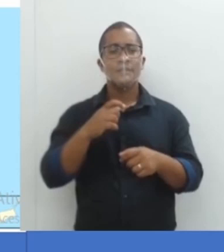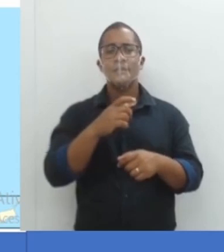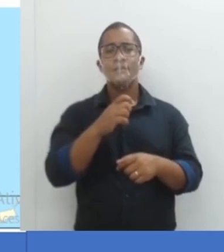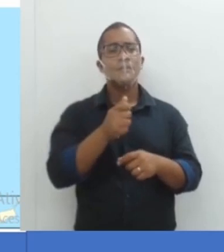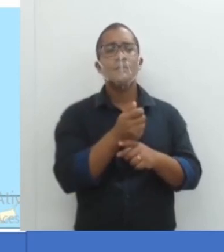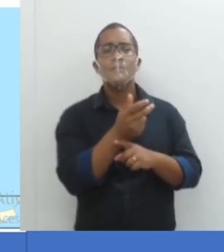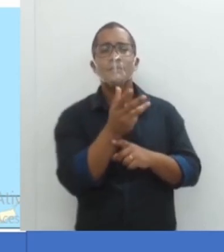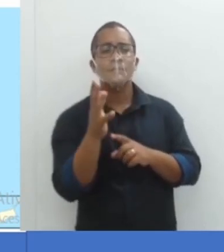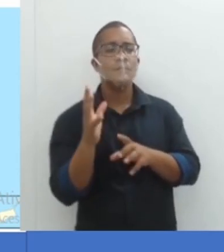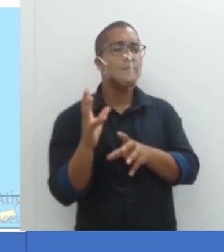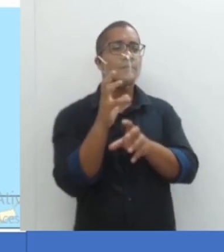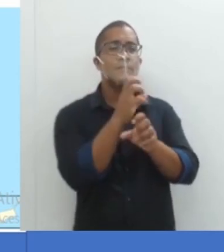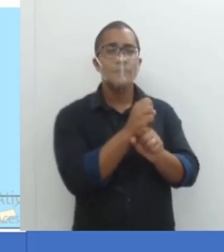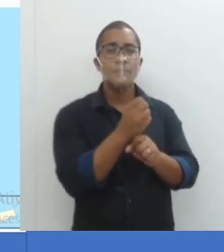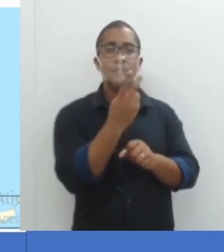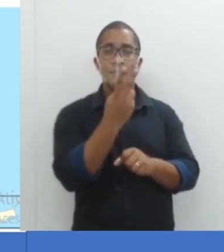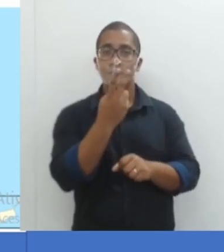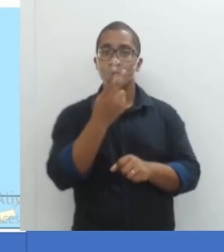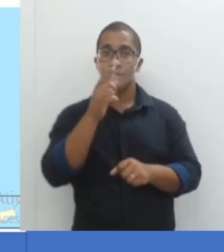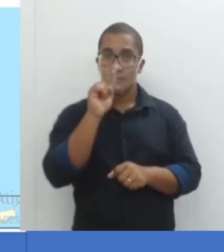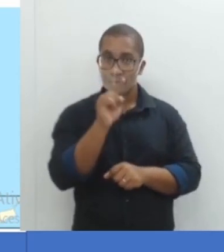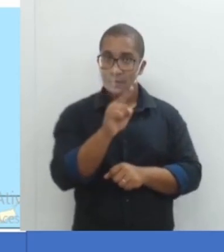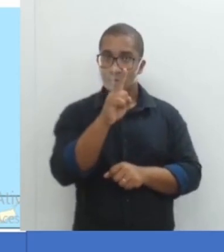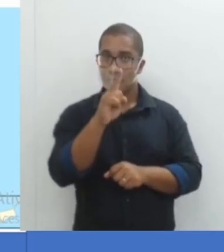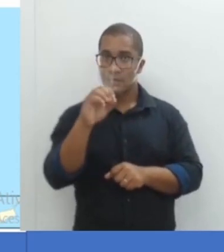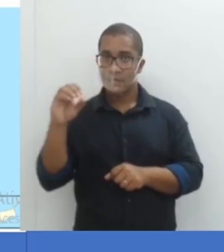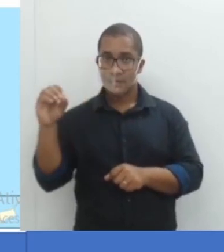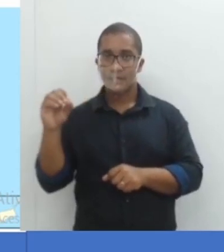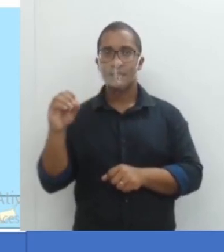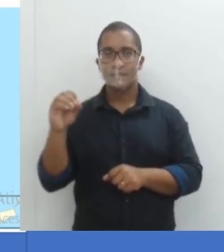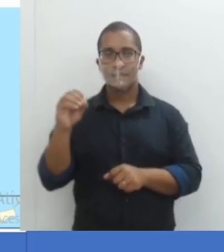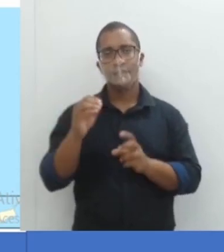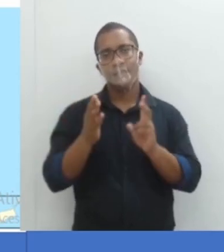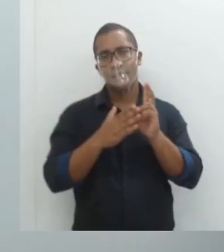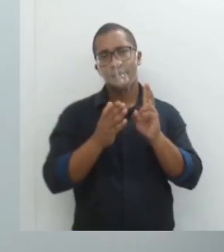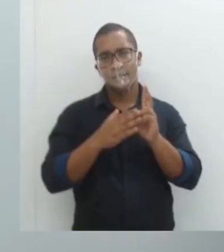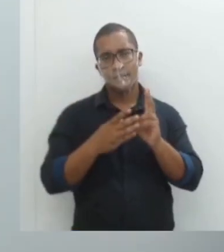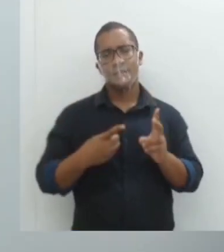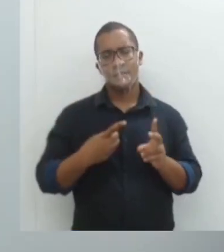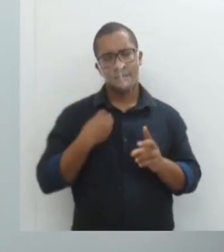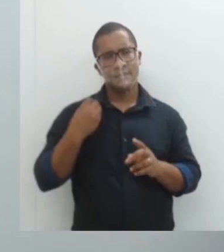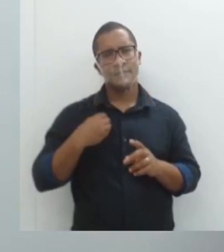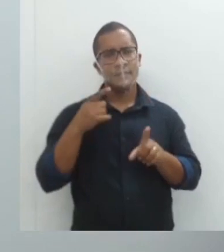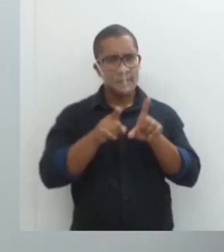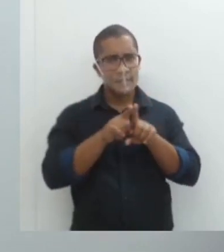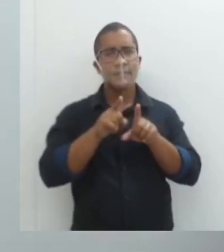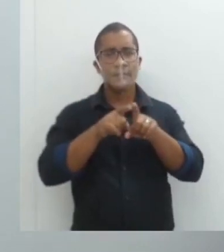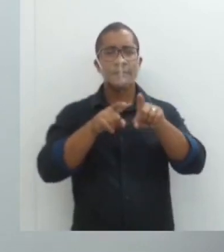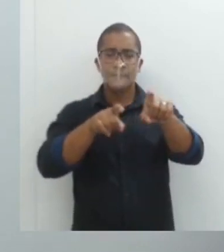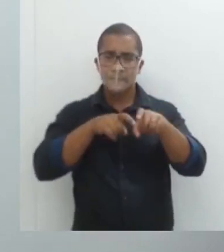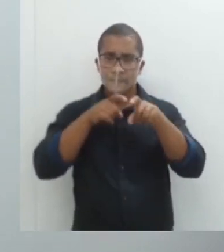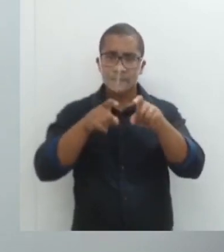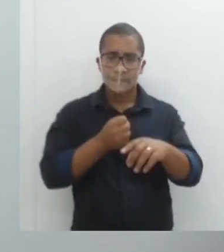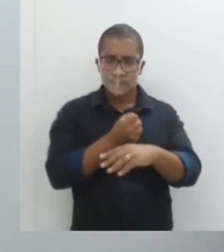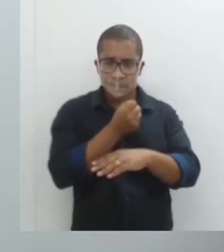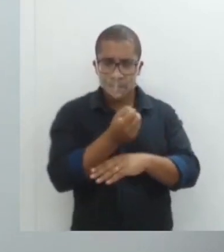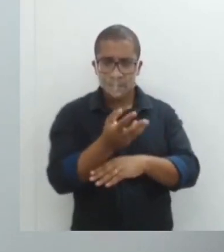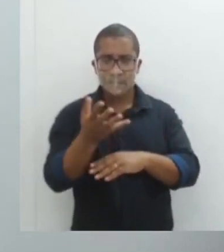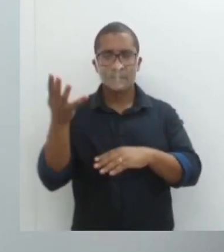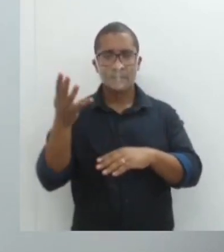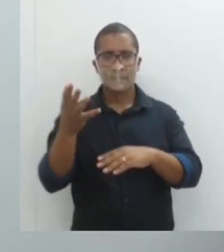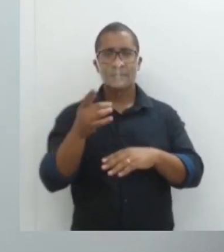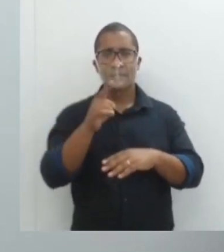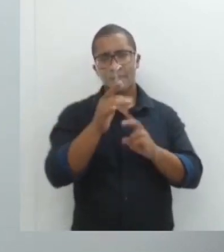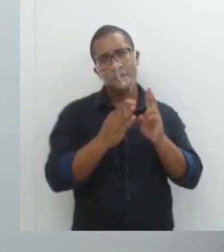índios que vivem também da agricultura. Então, o Chucuru, na cidade de Floresta, tem 2.100